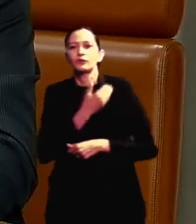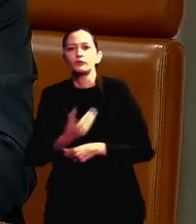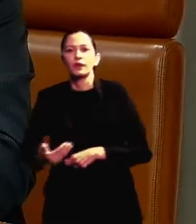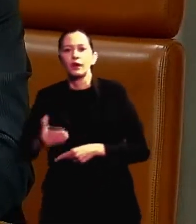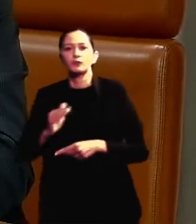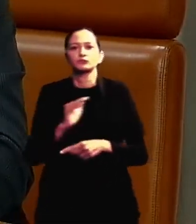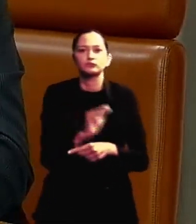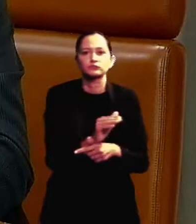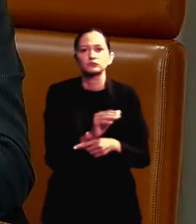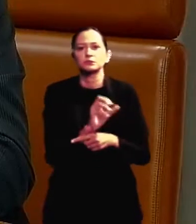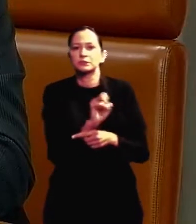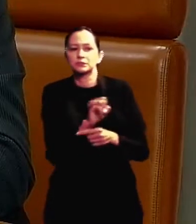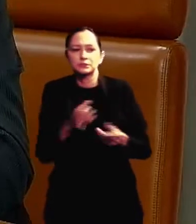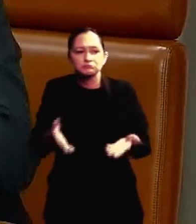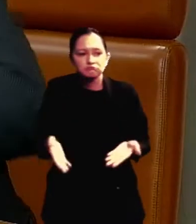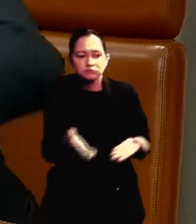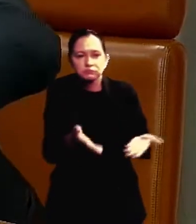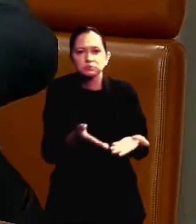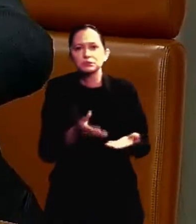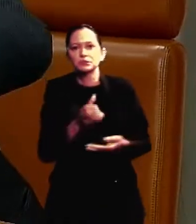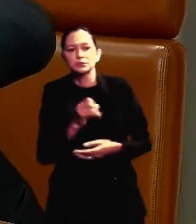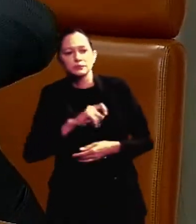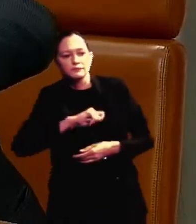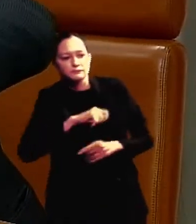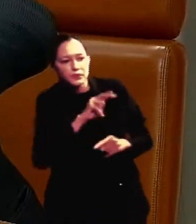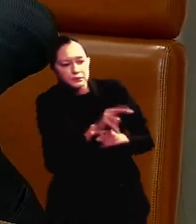né, não pode ser